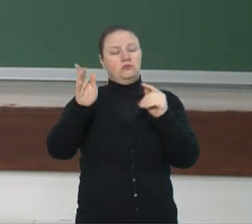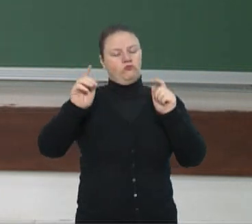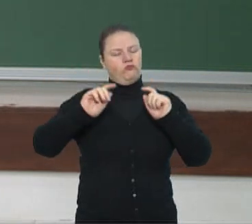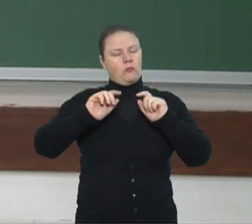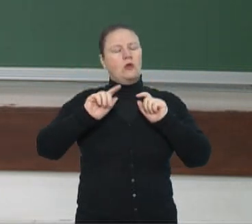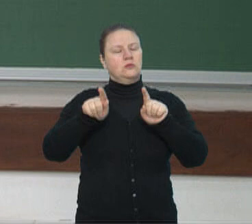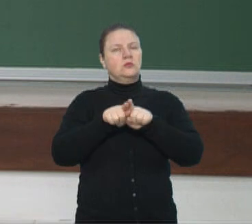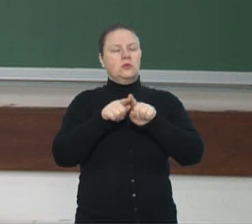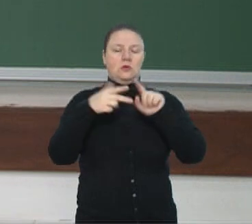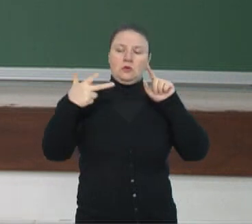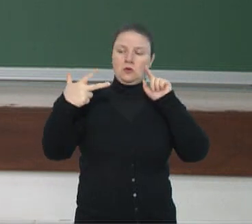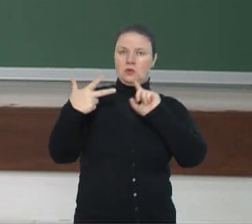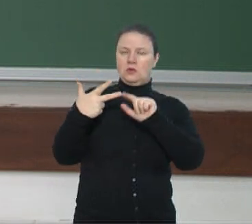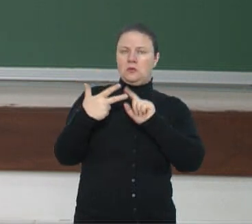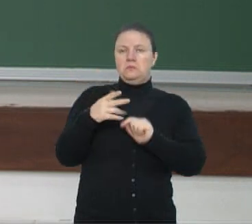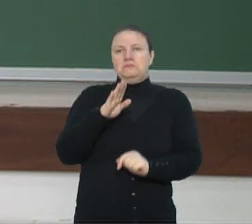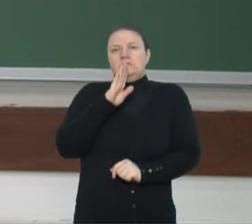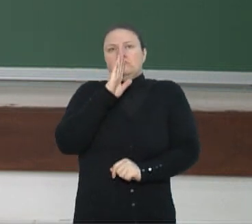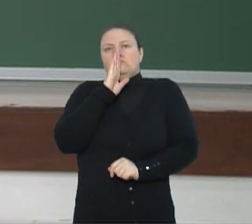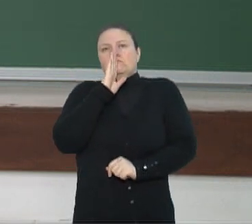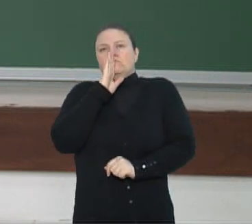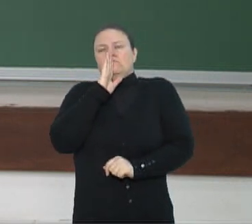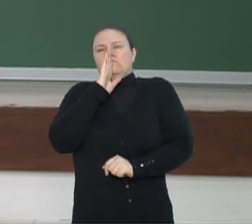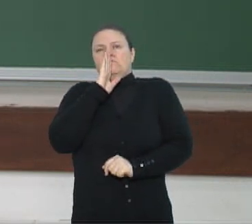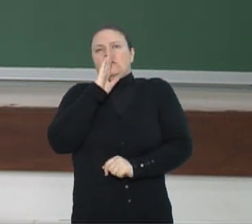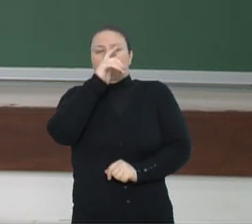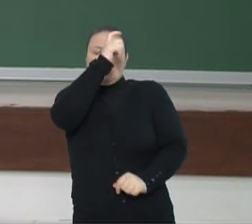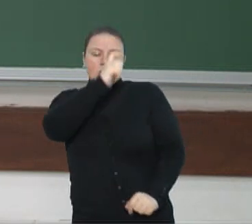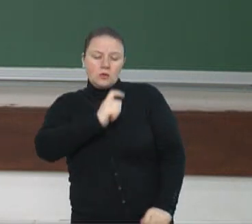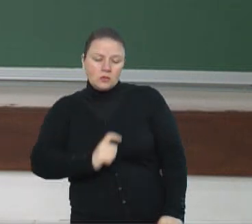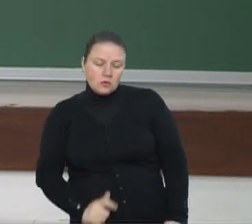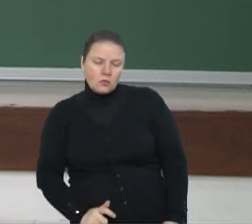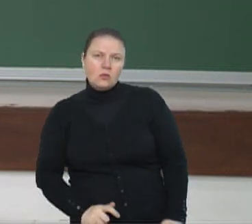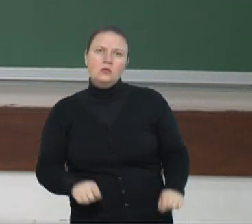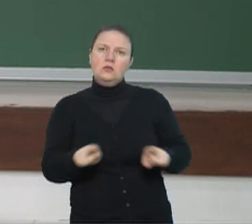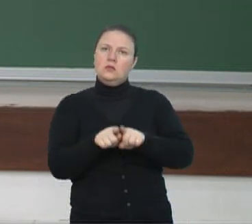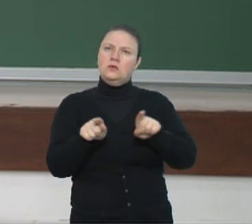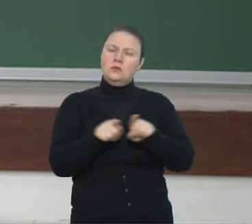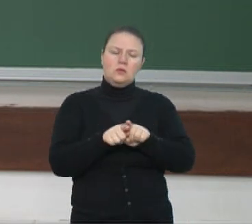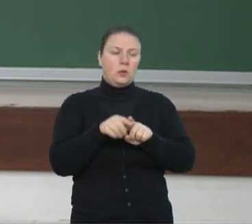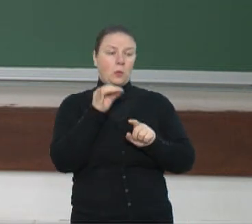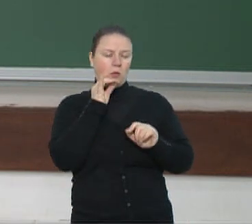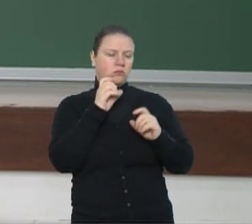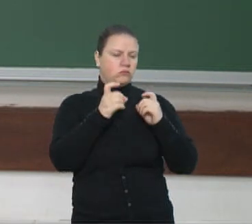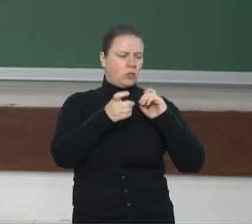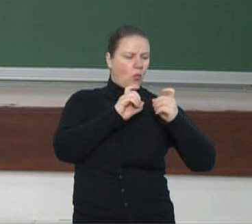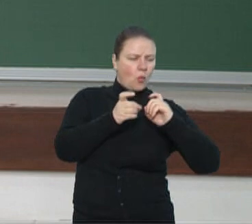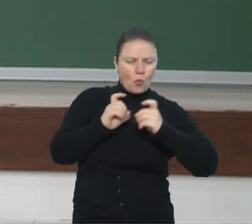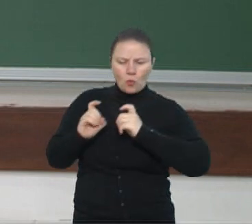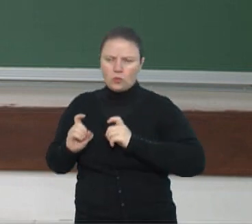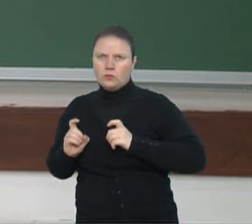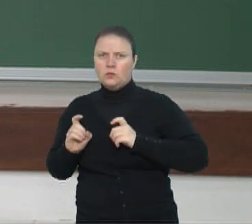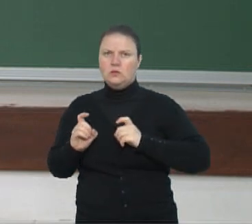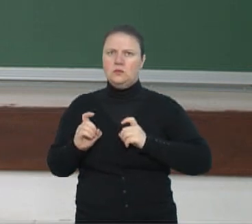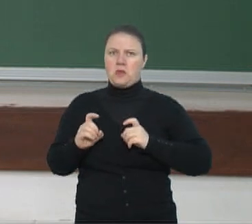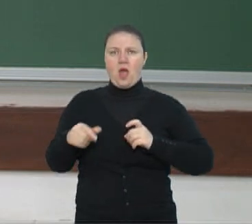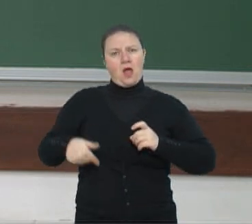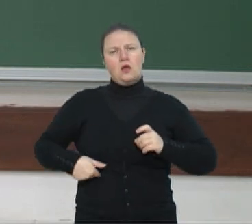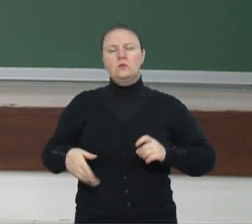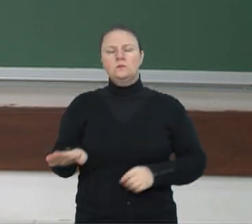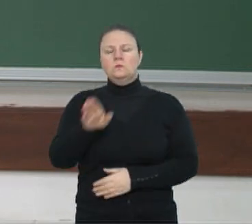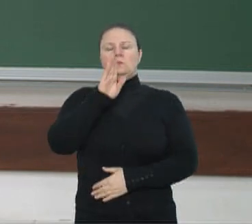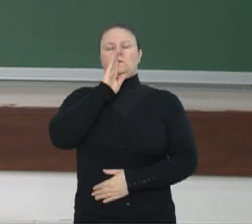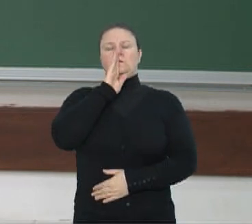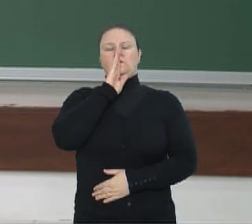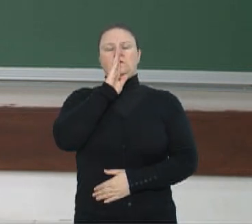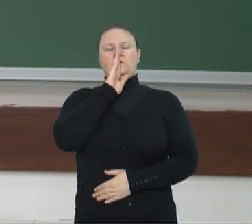música. Ou podem ser silenciosos, como pessoas que se reúnem e fazem, por exemplo, um voto de fome. Eles passam